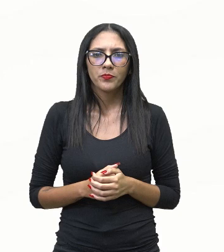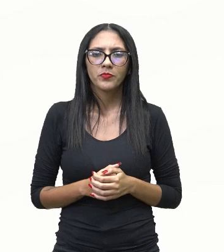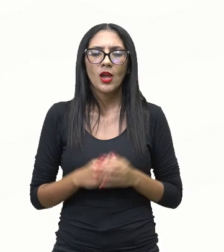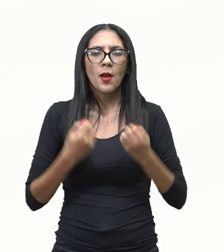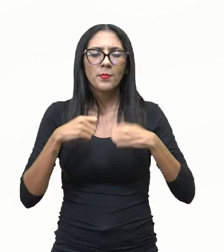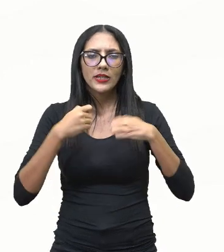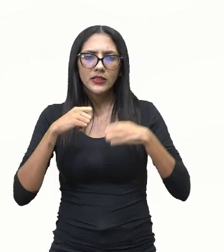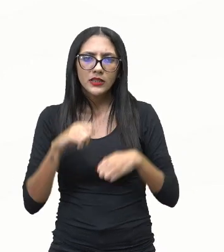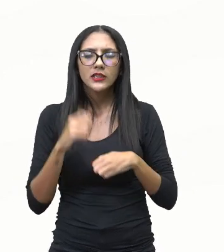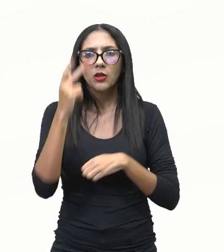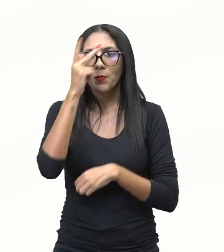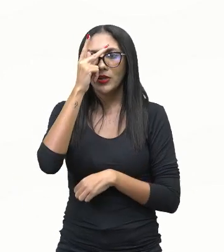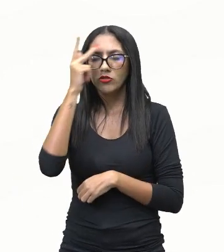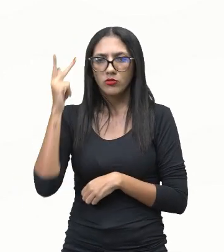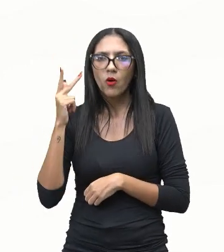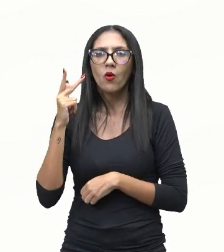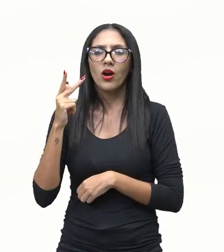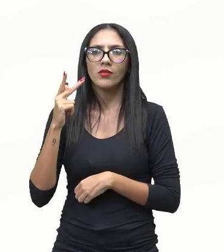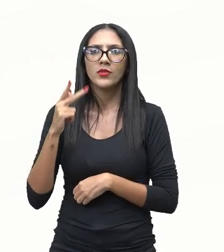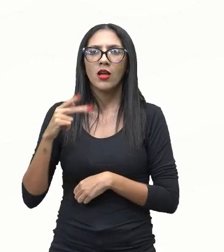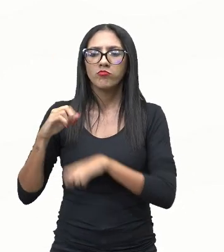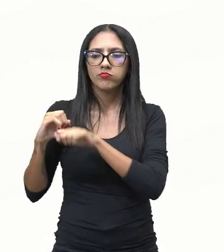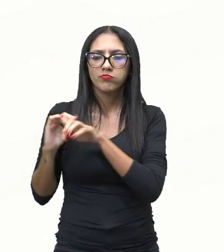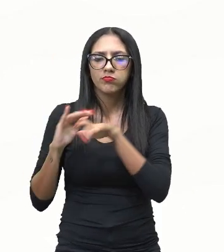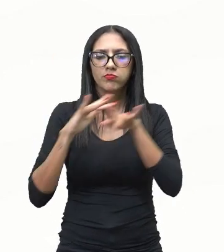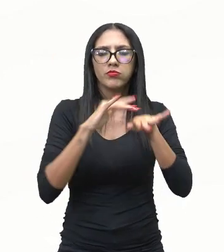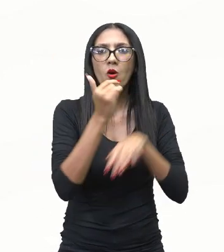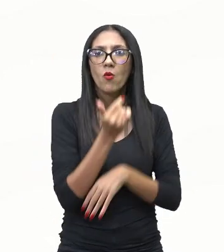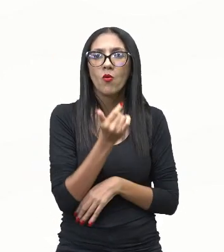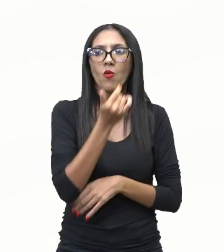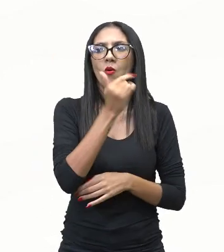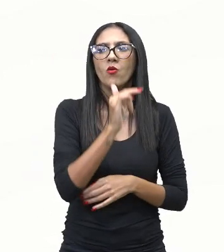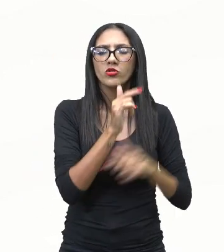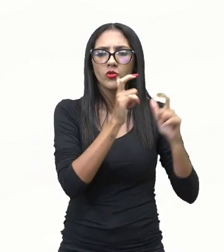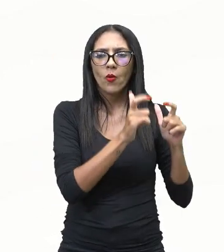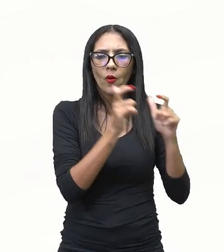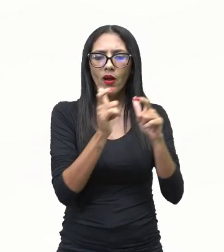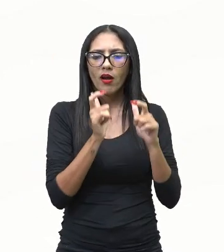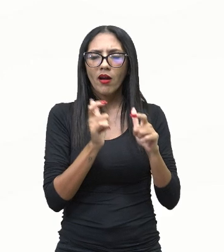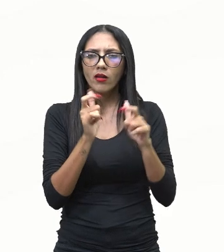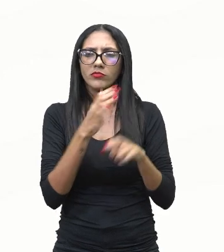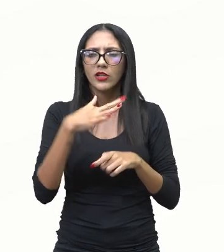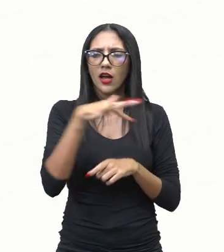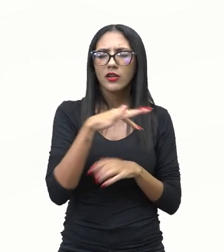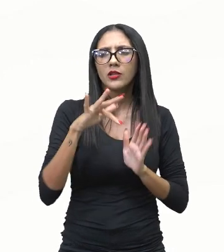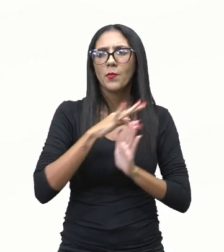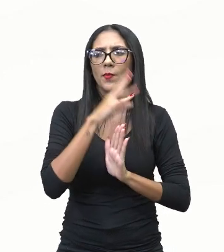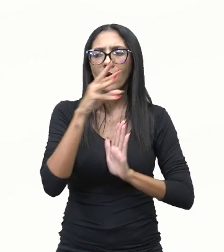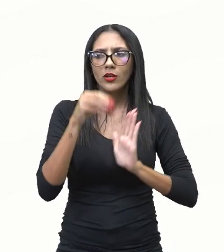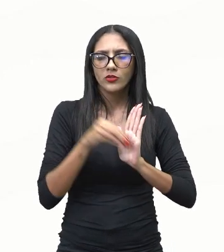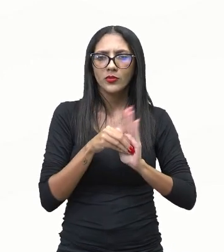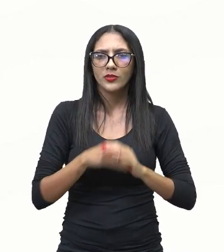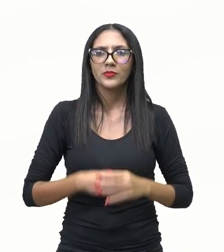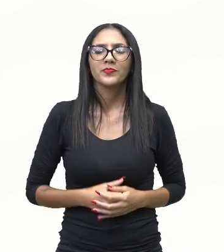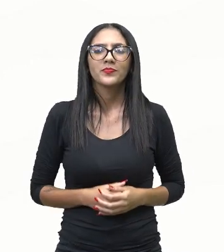sem homens, né? Mandar os homens sem terra do Brasil para terras sem homens na Amazônia. Uma frase famosa aí, né? E a gente tem exemplos